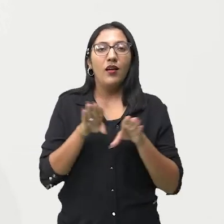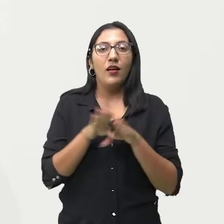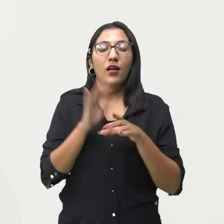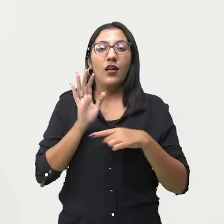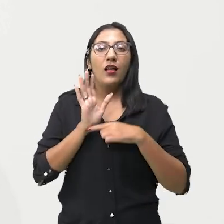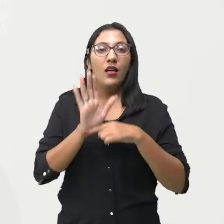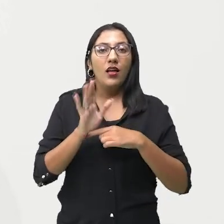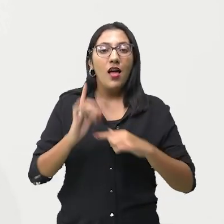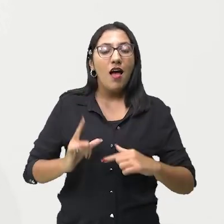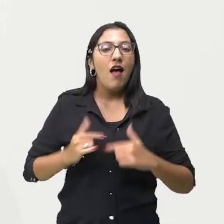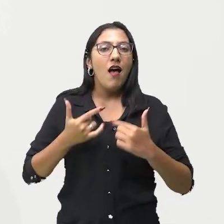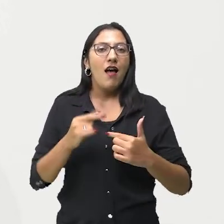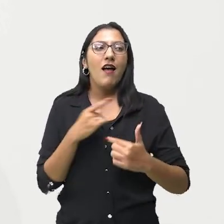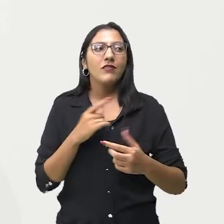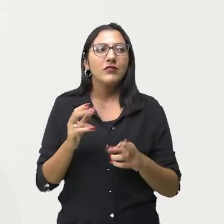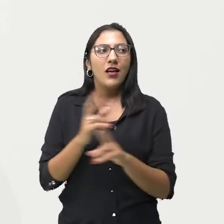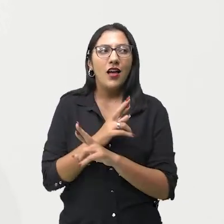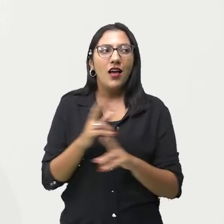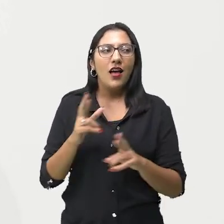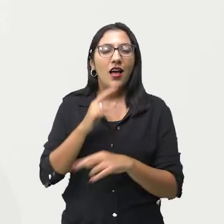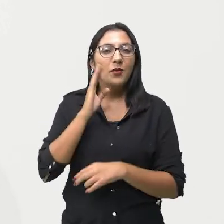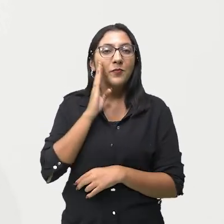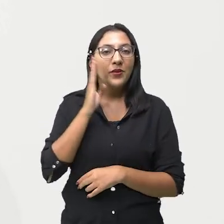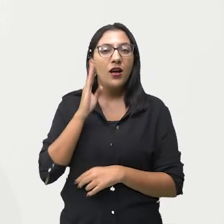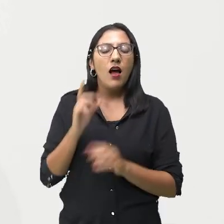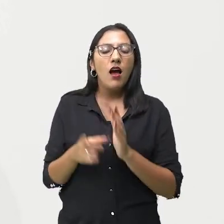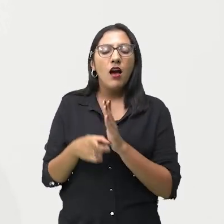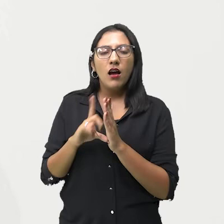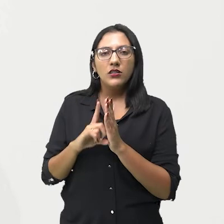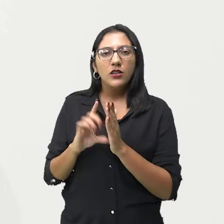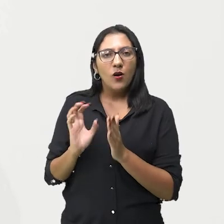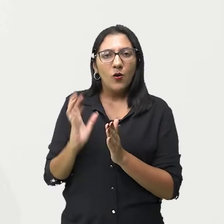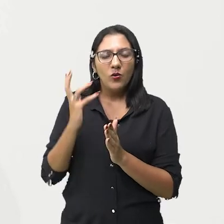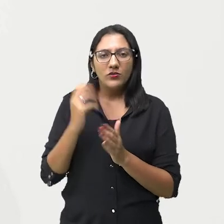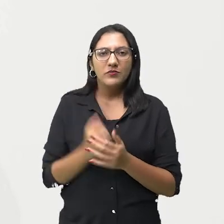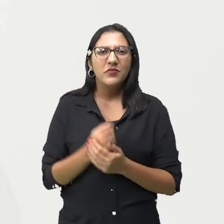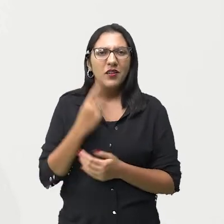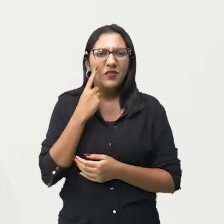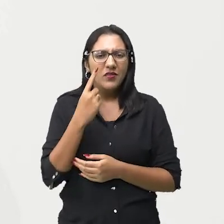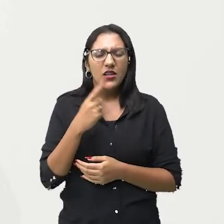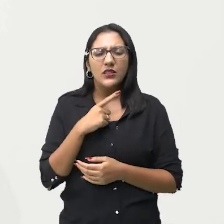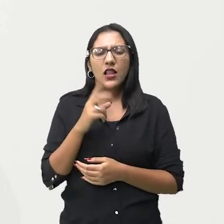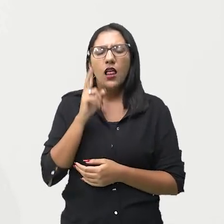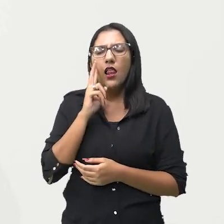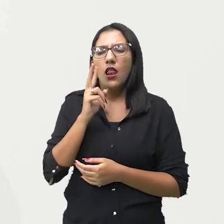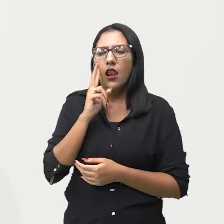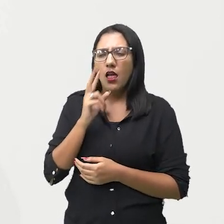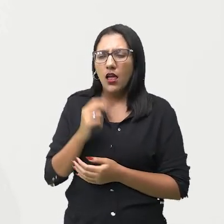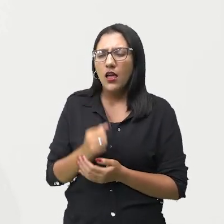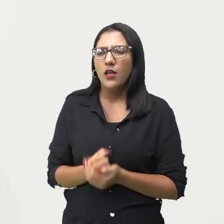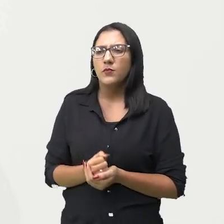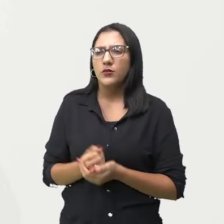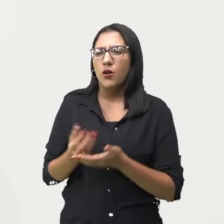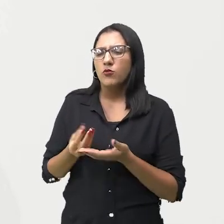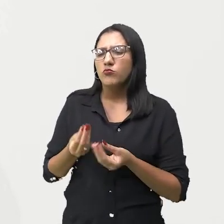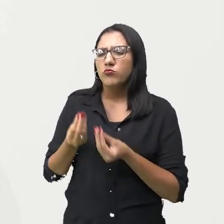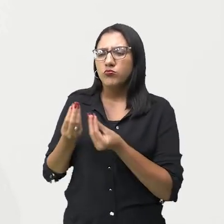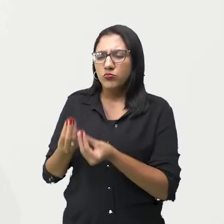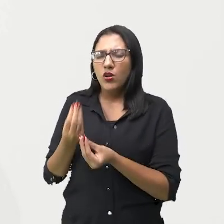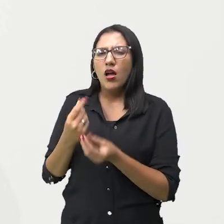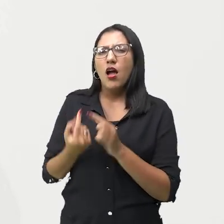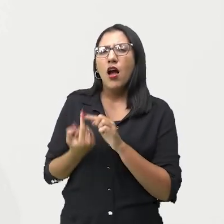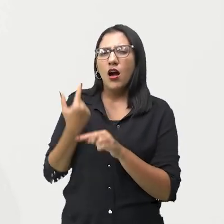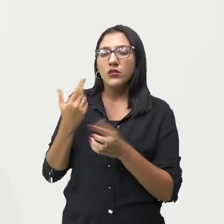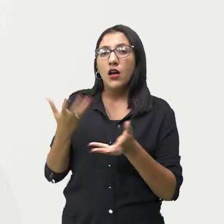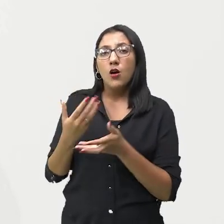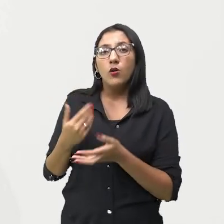referir à ação que a raposa tinha feito antes dele, né? Você me foi tão gentil me oferecendo um jantar, eu quero lhe retribuir,